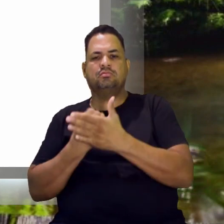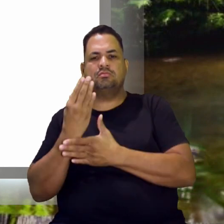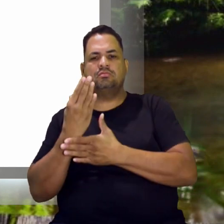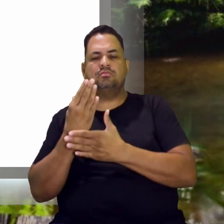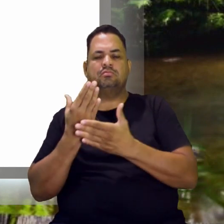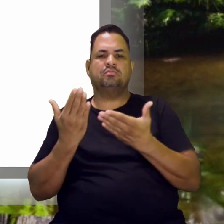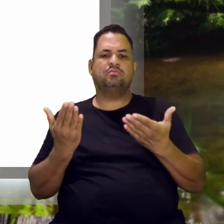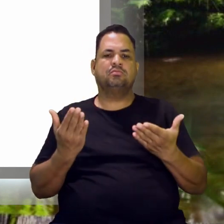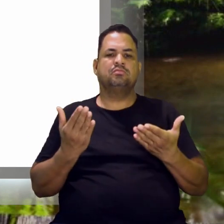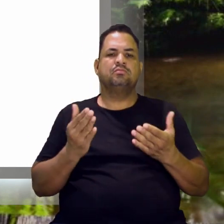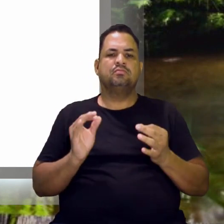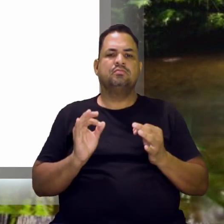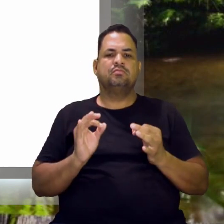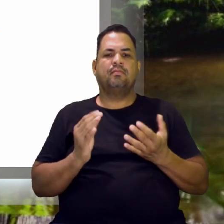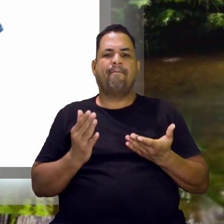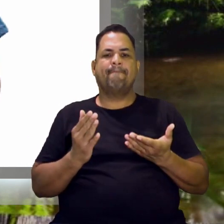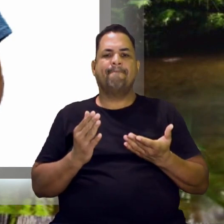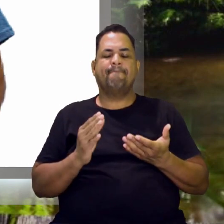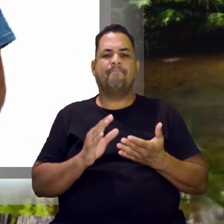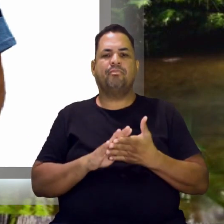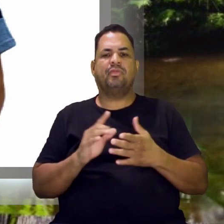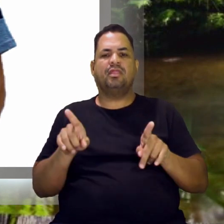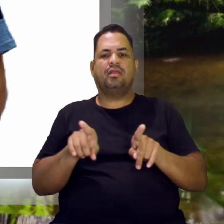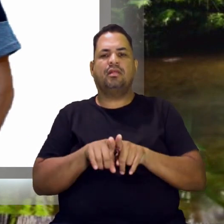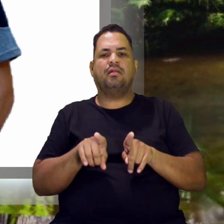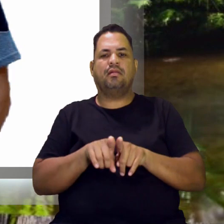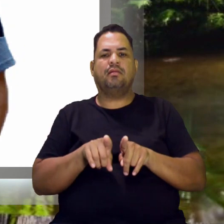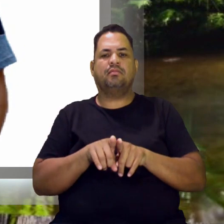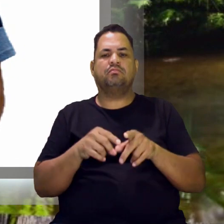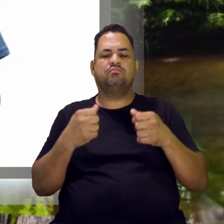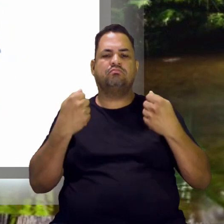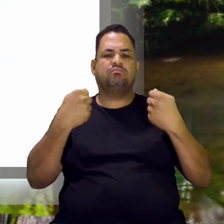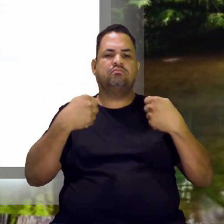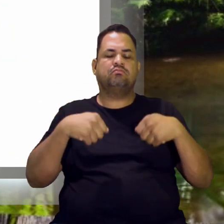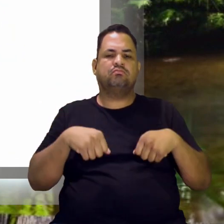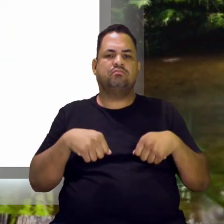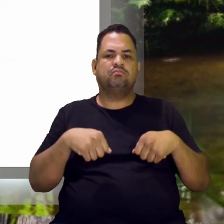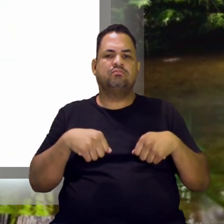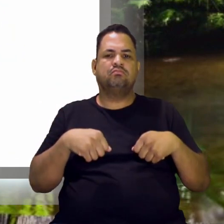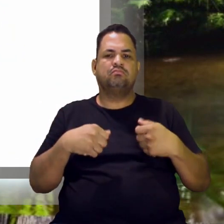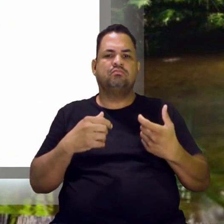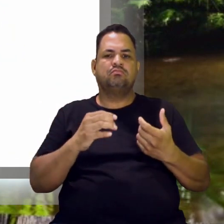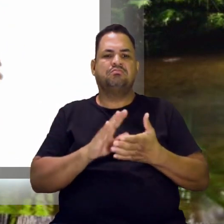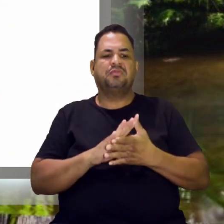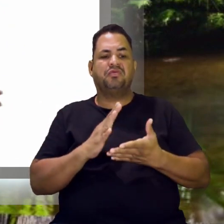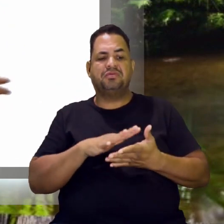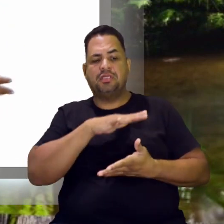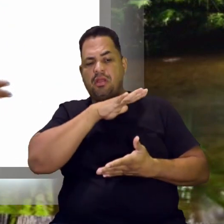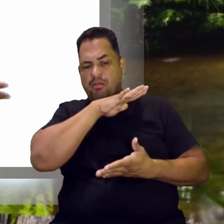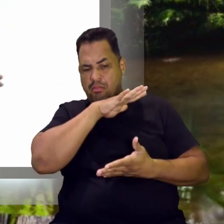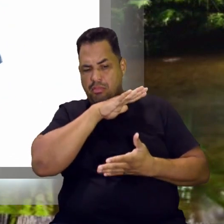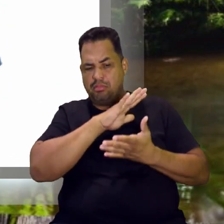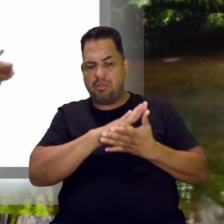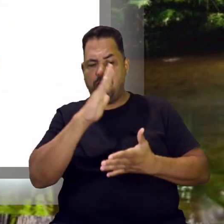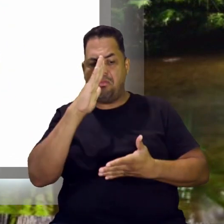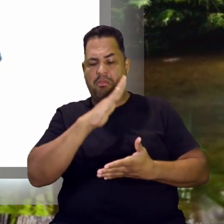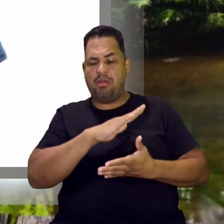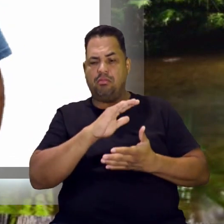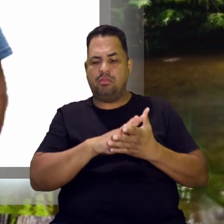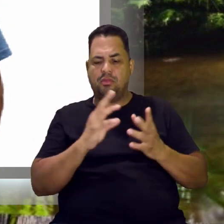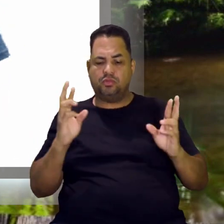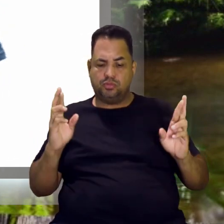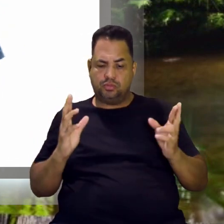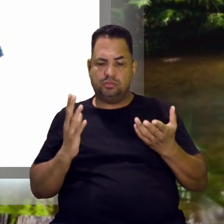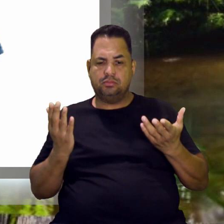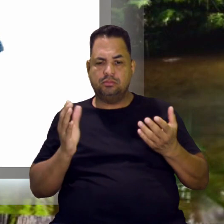vai beneficiar o outro, e esse outro também pode fazer mal ou fazer bem para esse que está